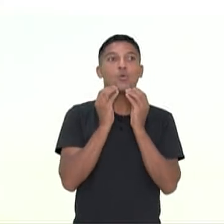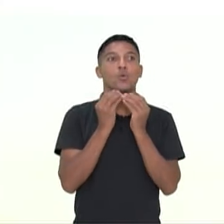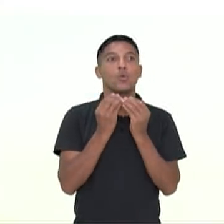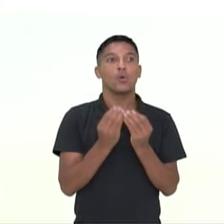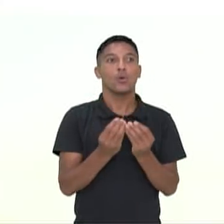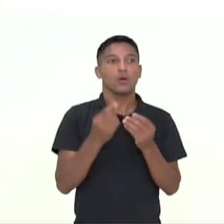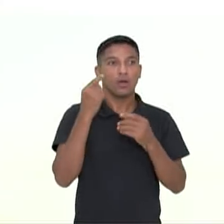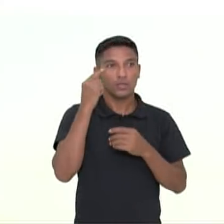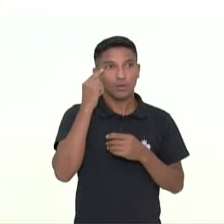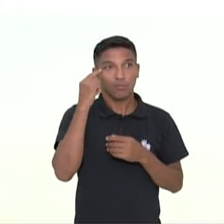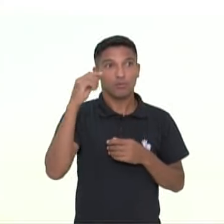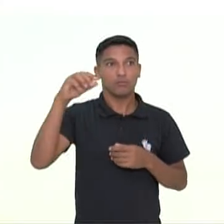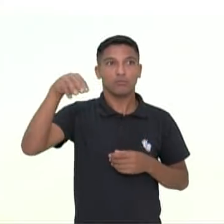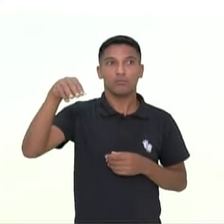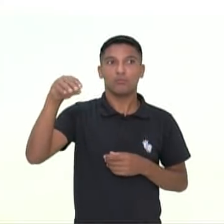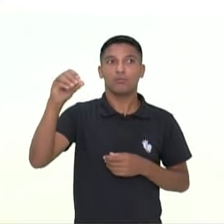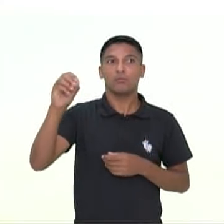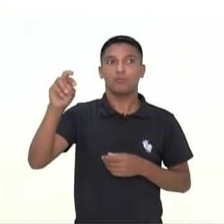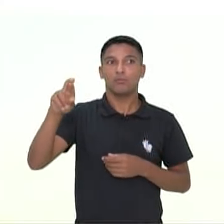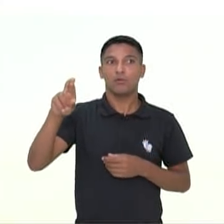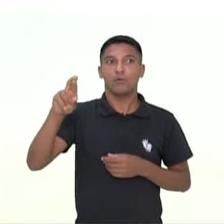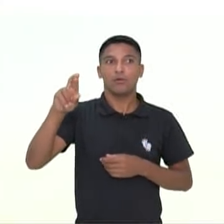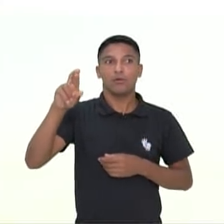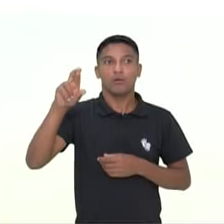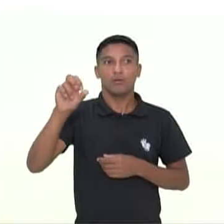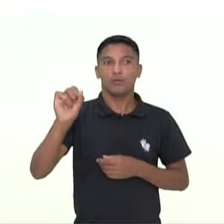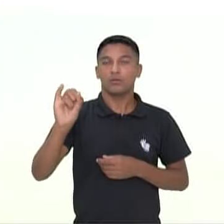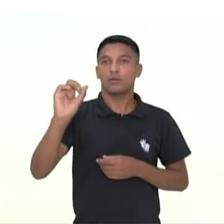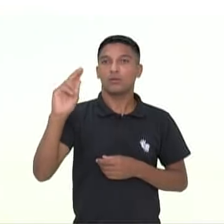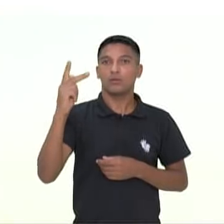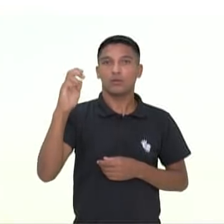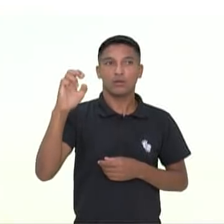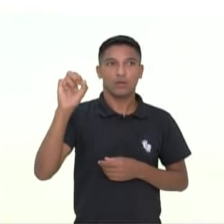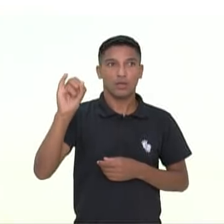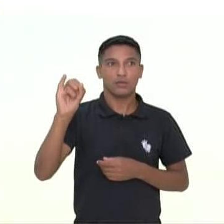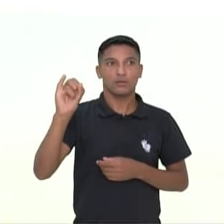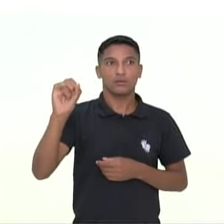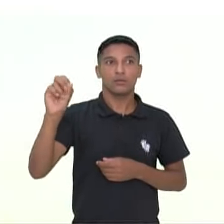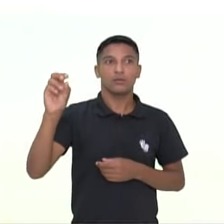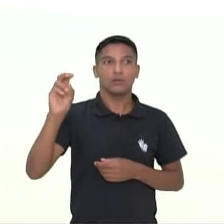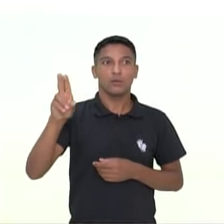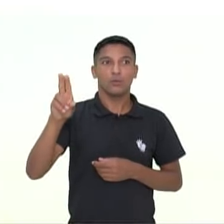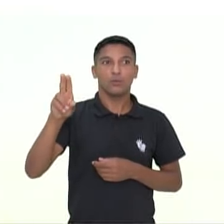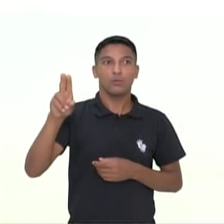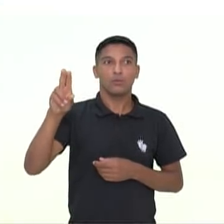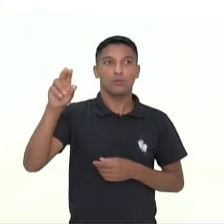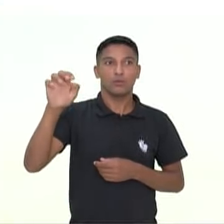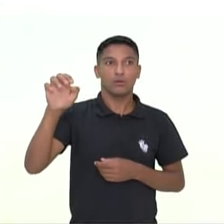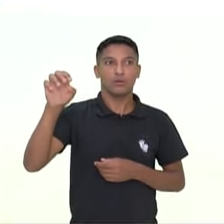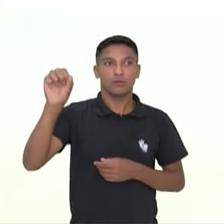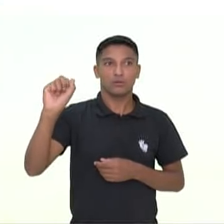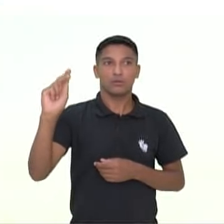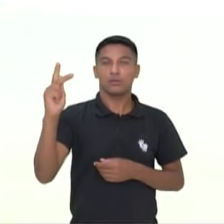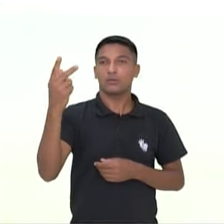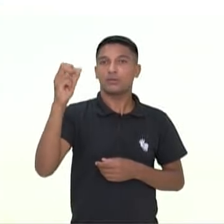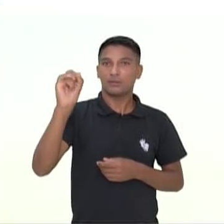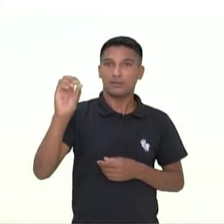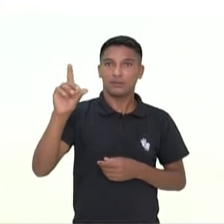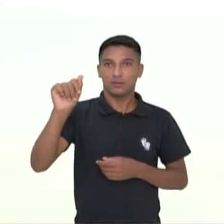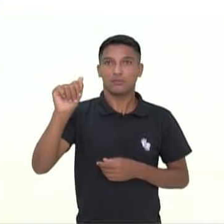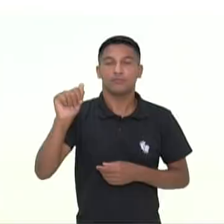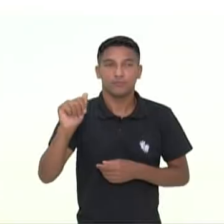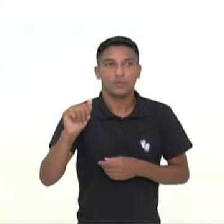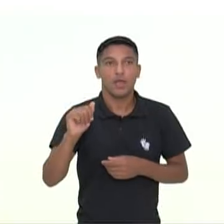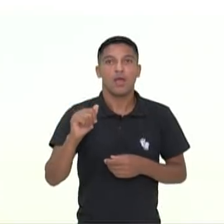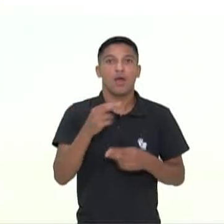arte marcial como ferramenta, surgindo pela primeira vez o nome Aikido. Então, o